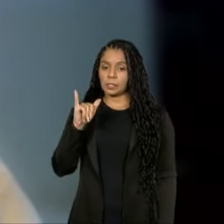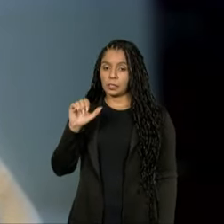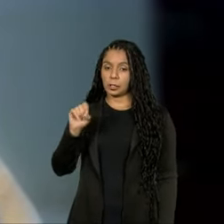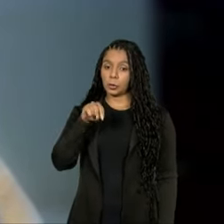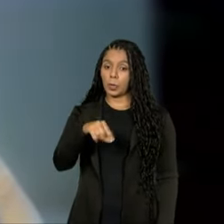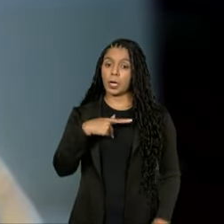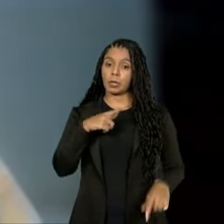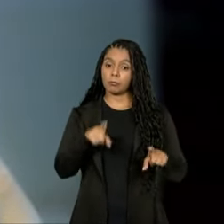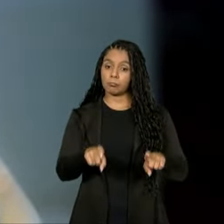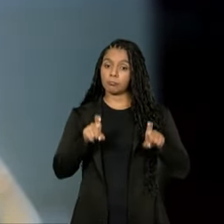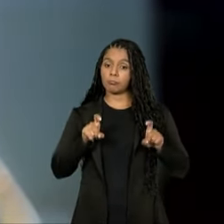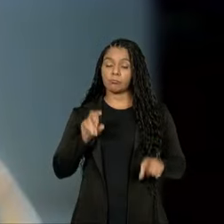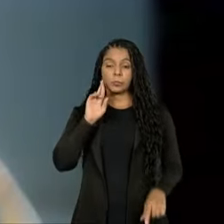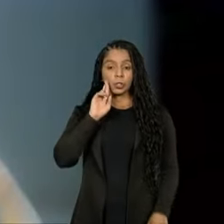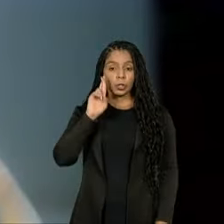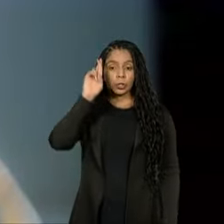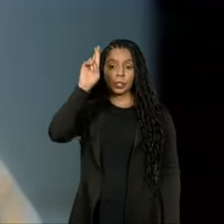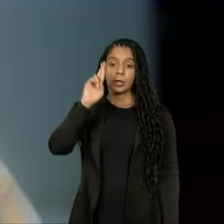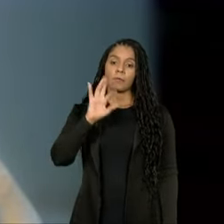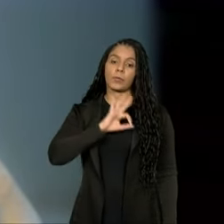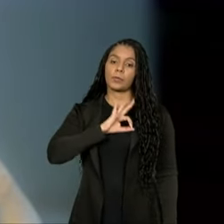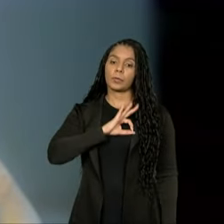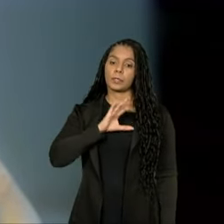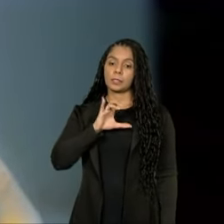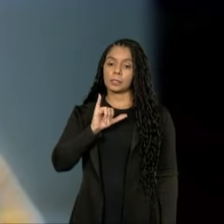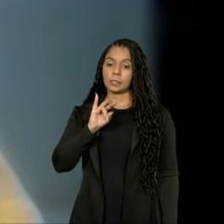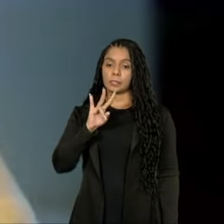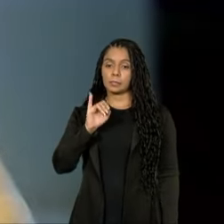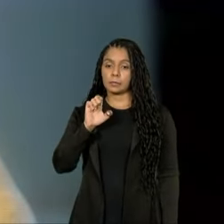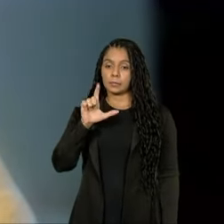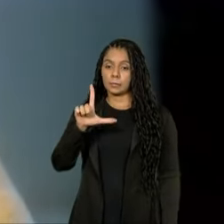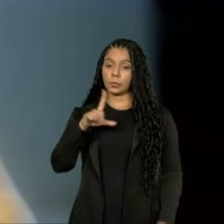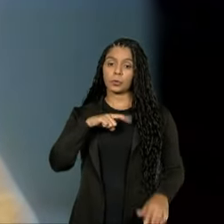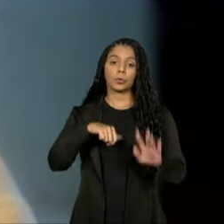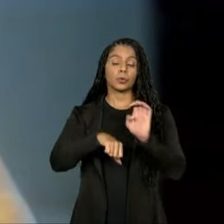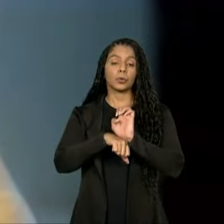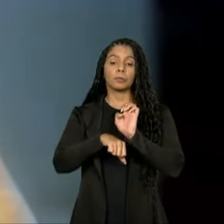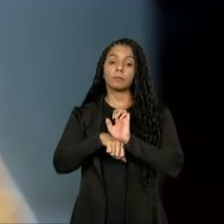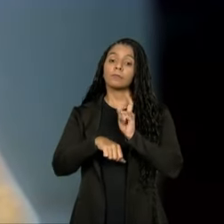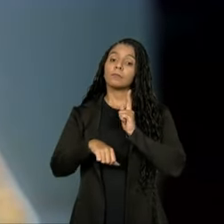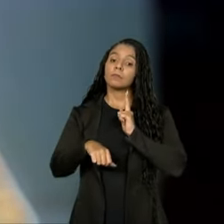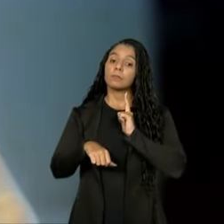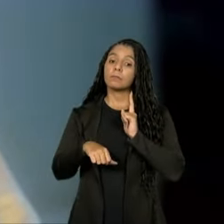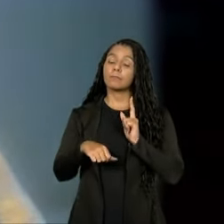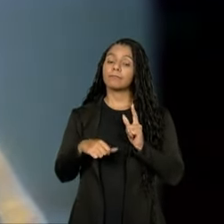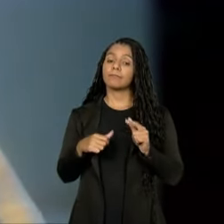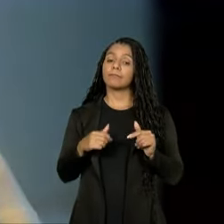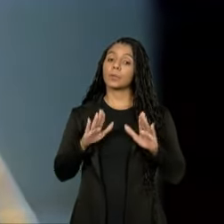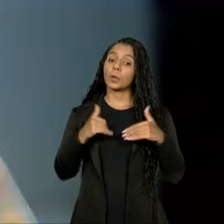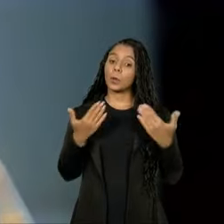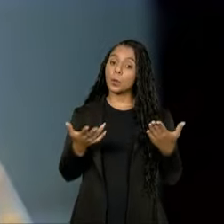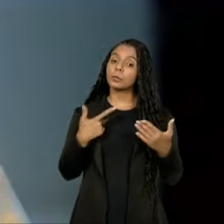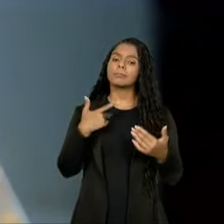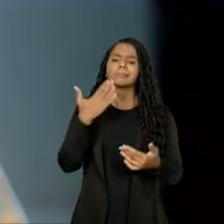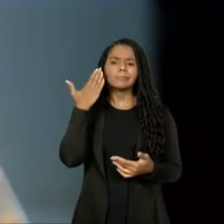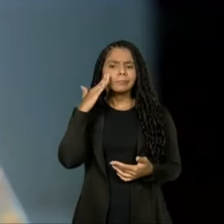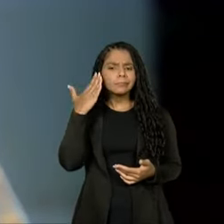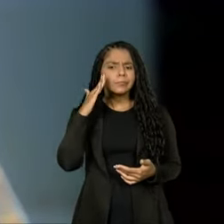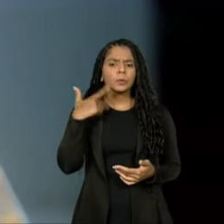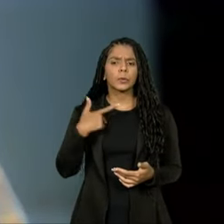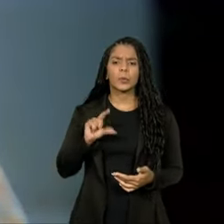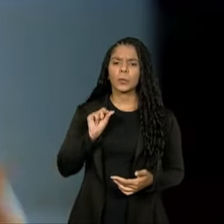assumir a chefia da Polícia Civil do Estado e a gente teve ali aquele ponto. À medida que a gente foi entendendo que